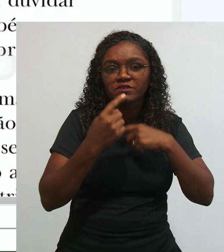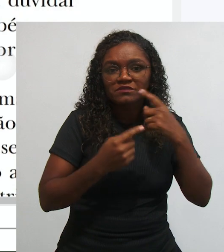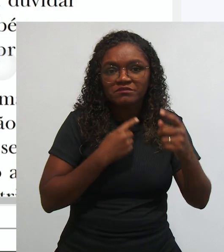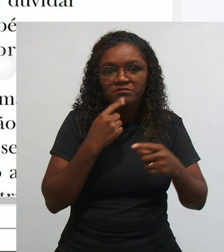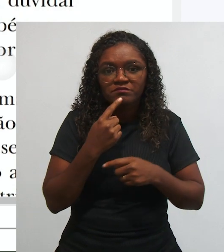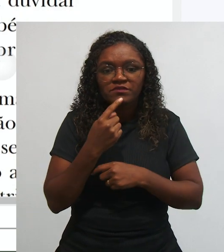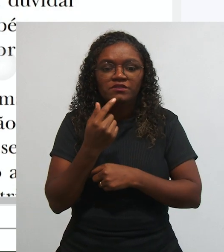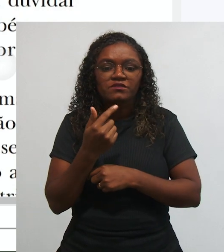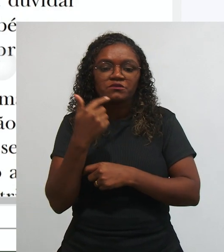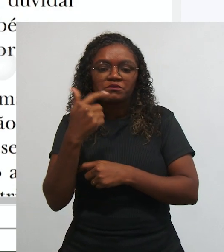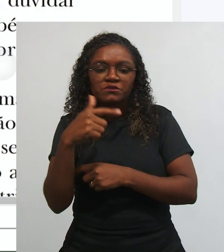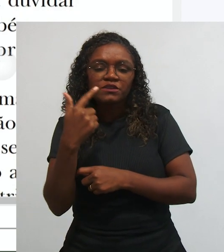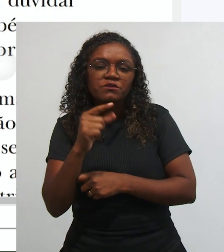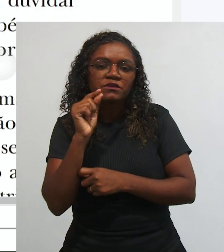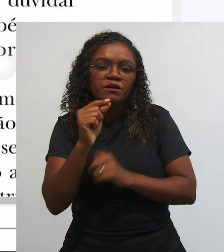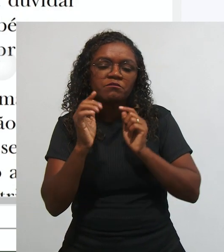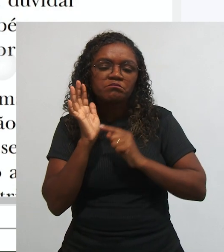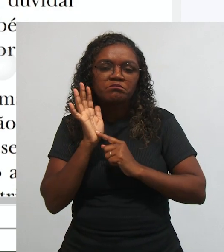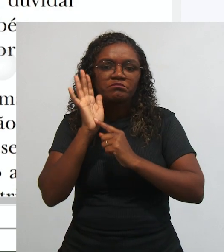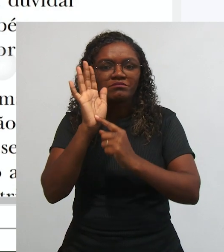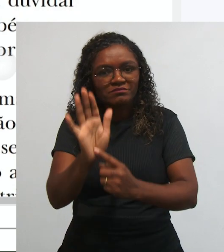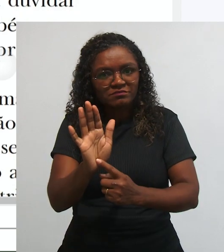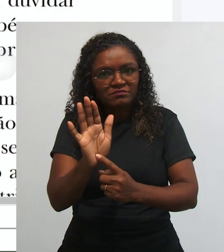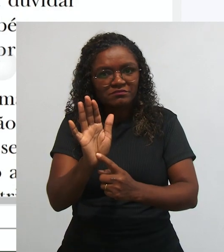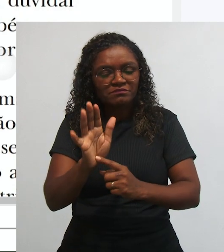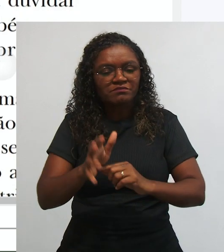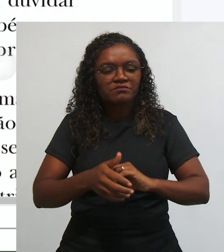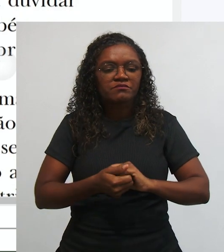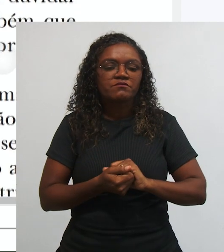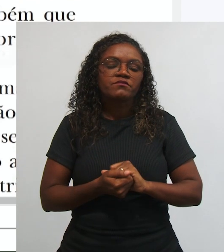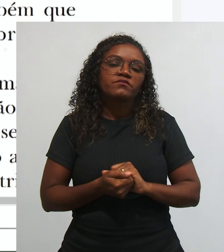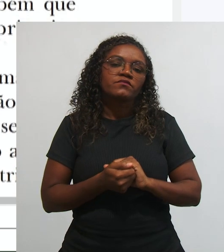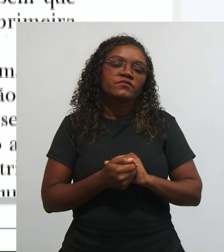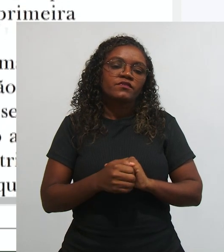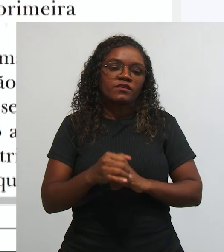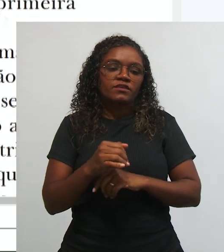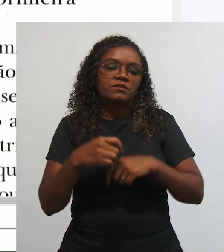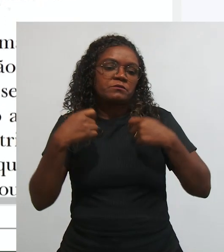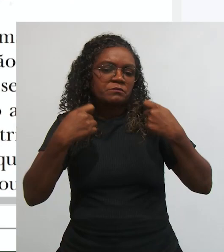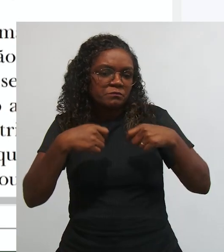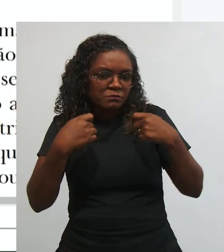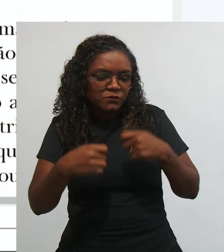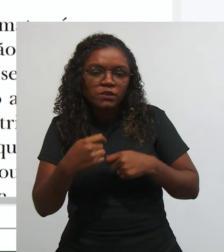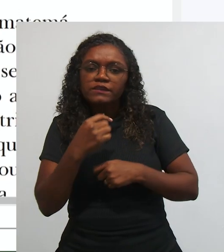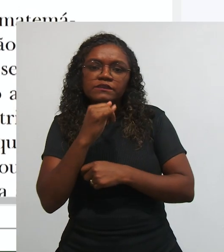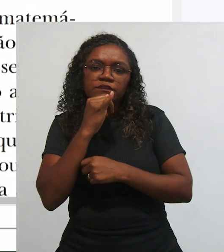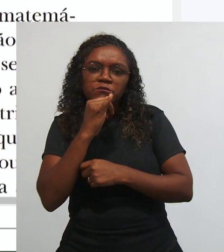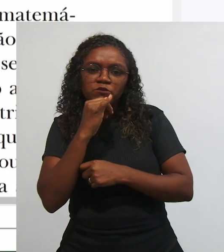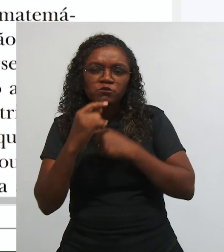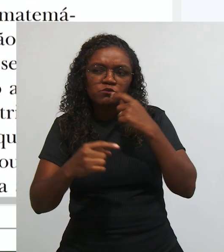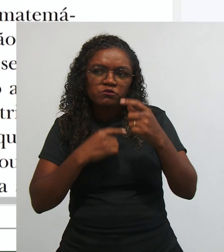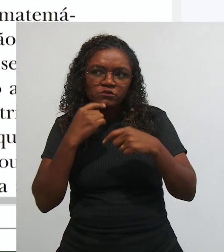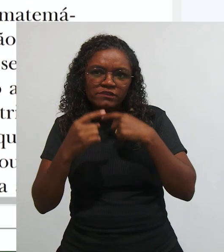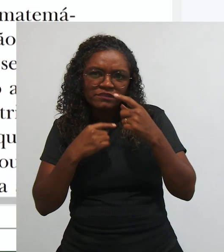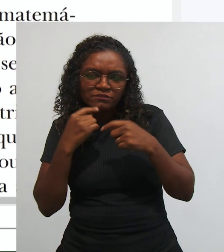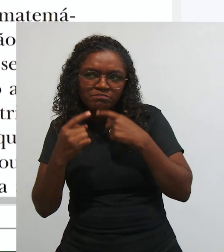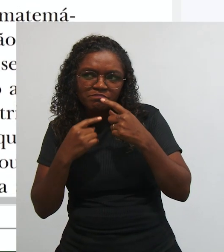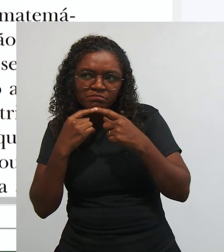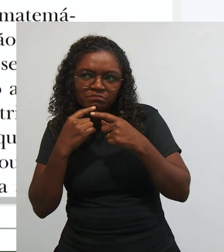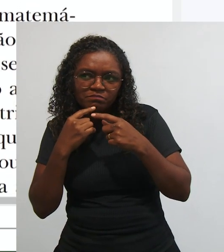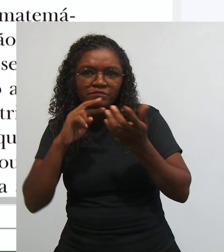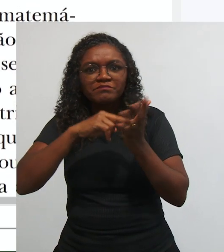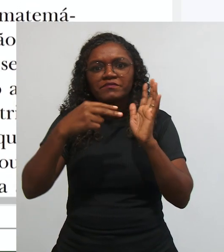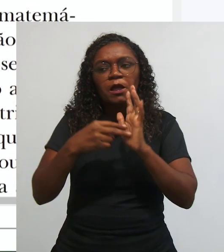não venha novamente a demonstrá-la. Para duvidar que penso, é preciso que eu